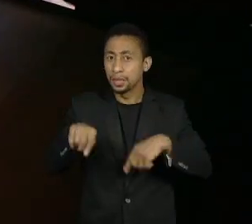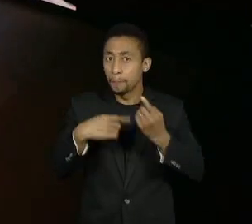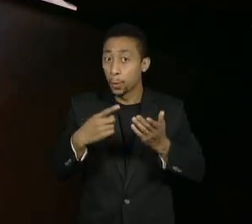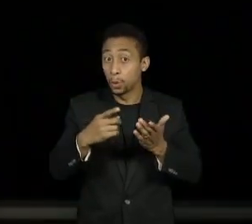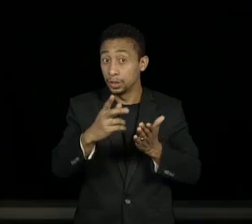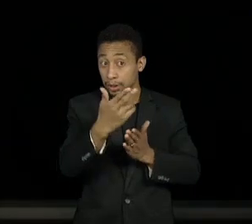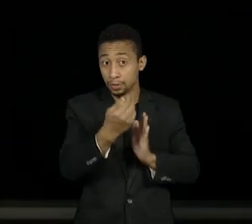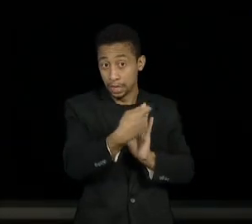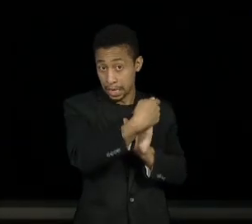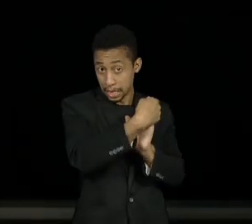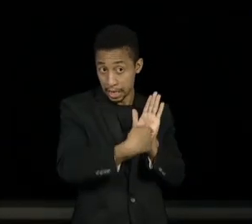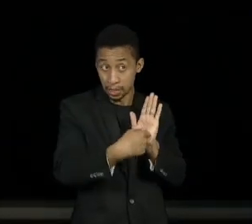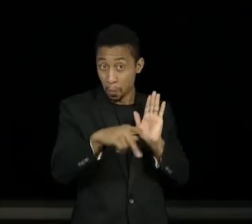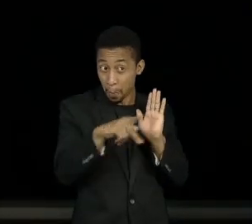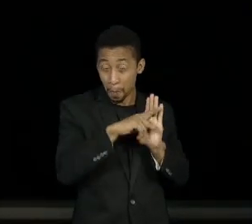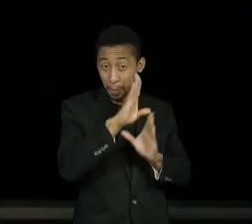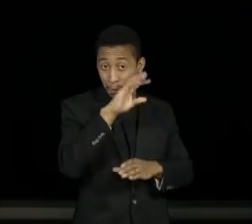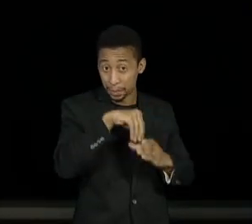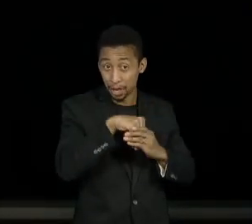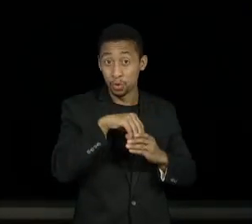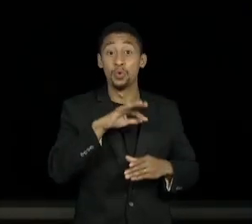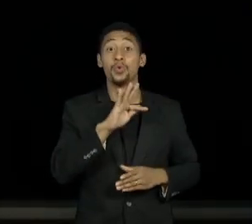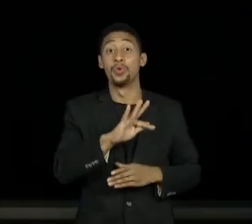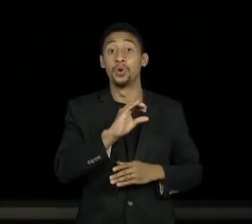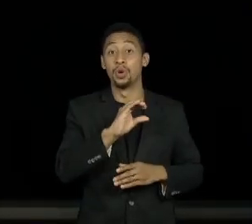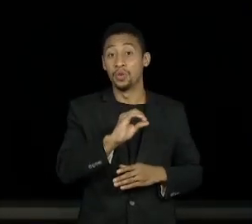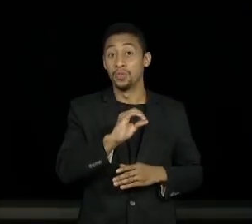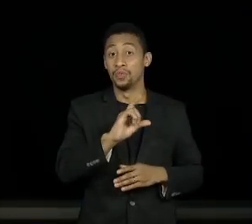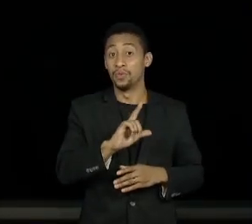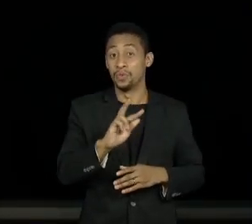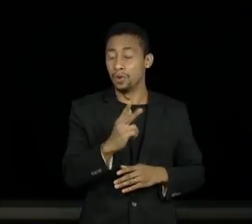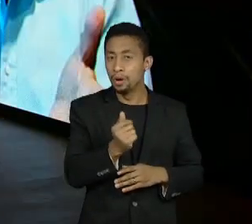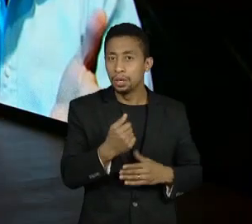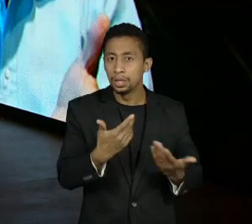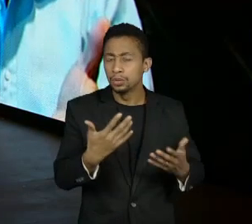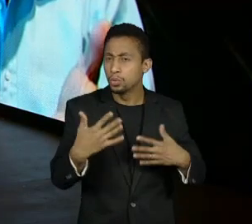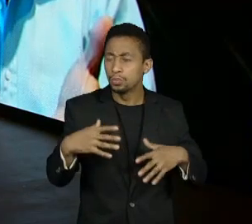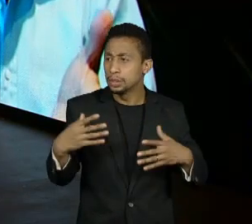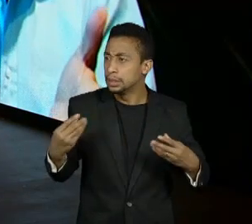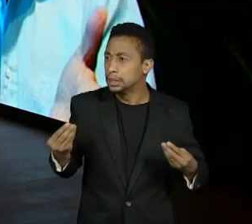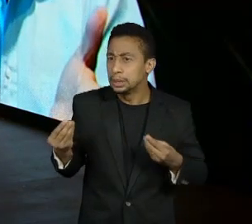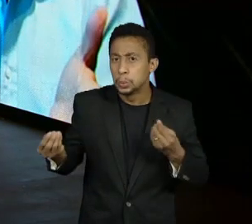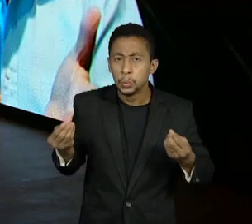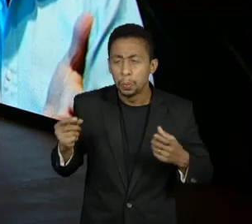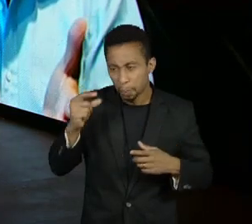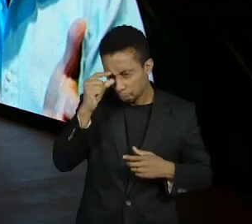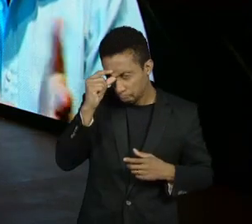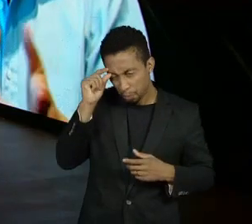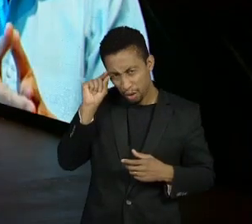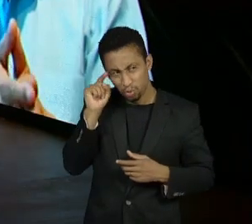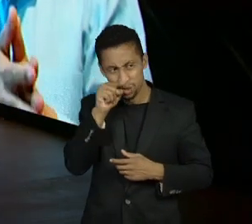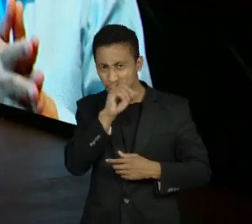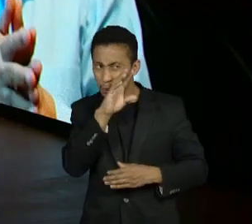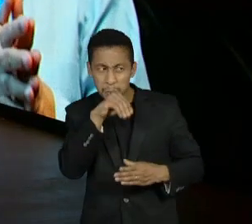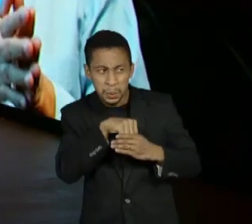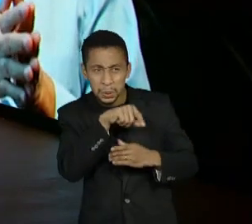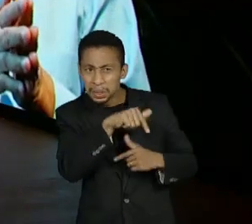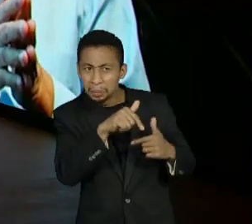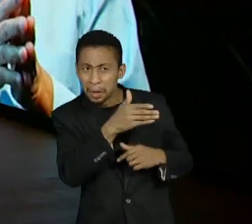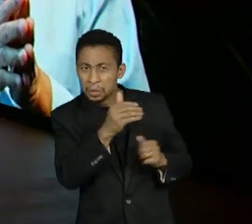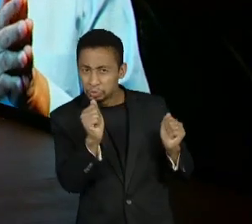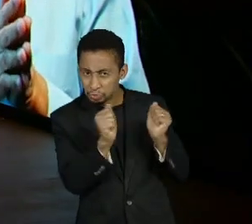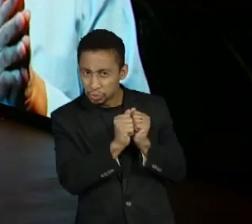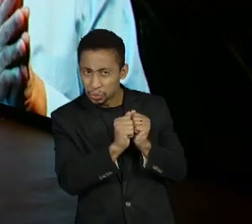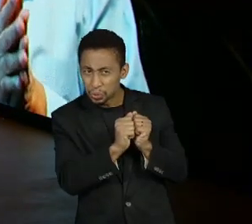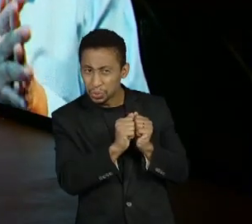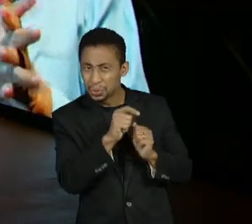Folha, e o pessoal viu, o quê? Maurício na Tribuna da Imprensa do Carlos Lacerda? Então, ele